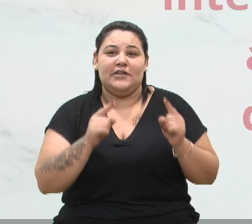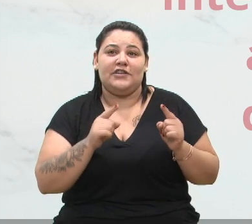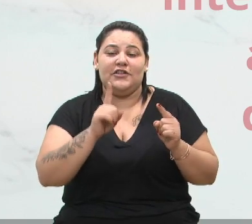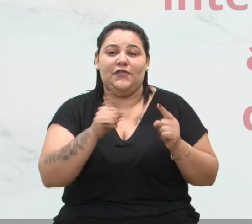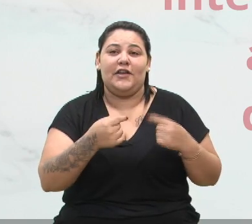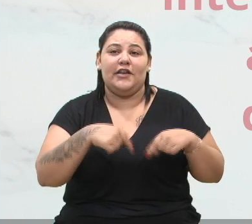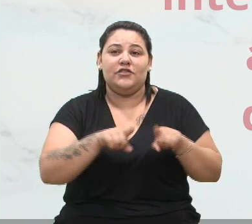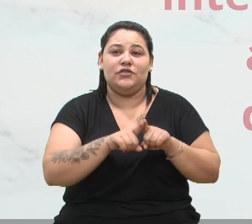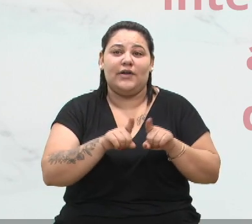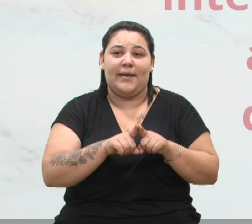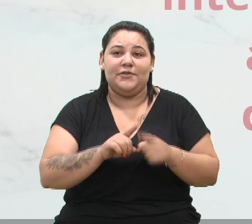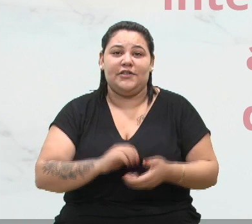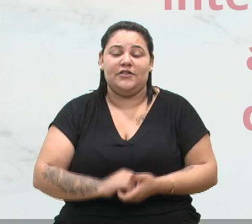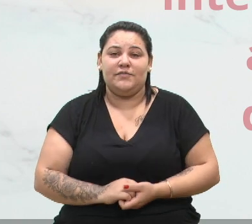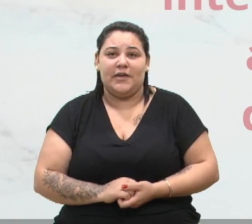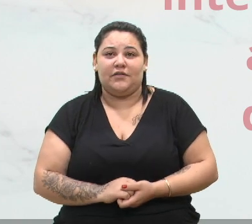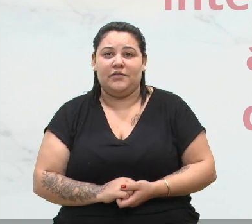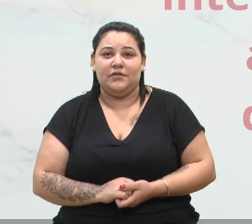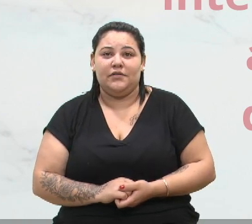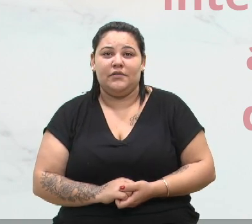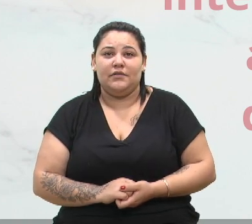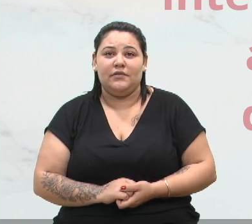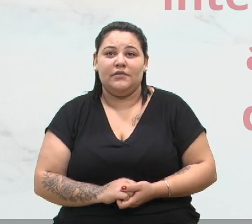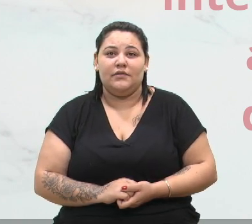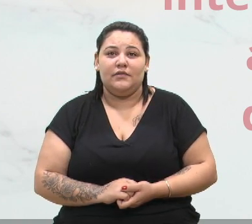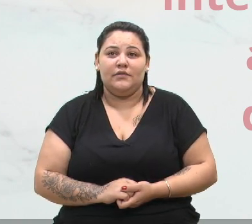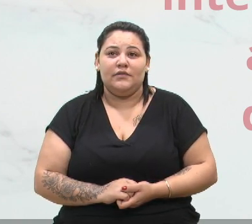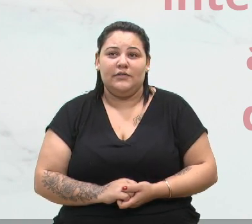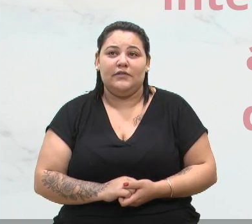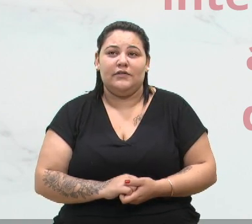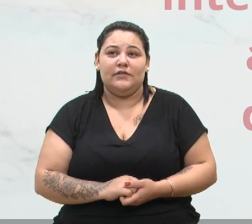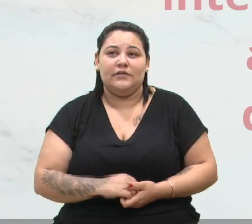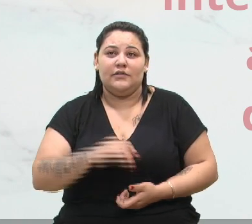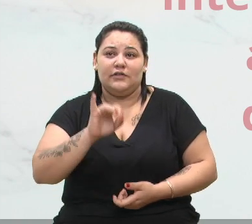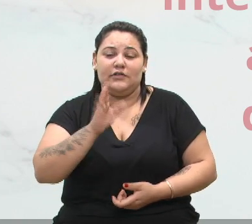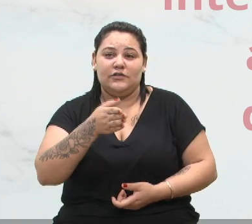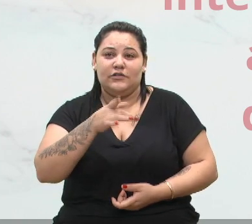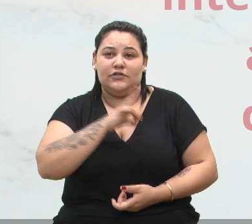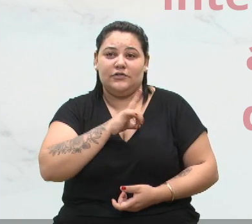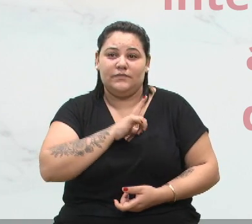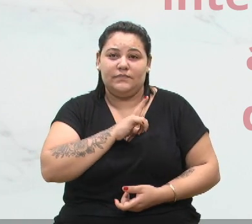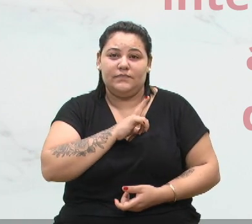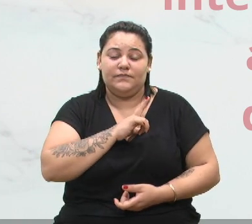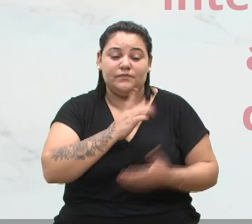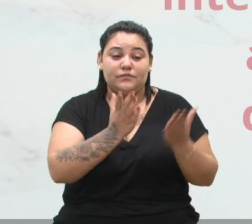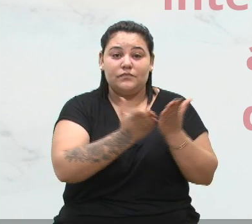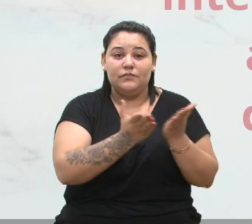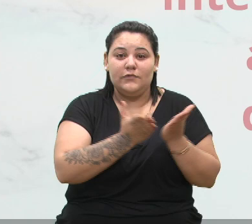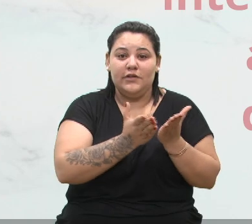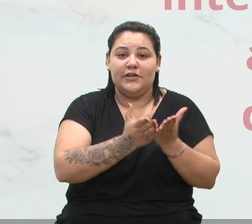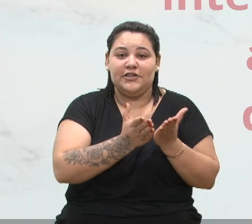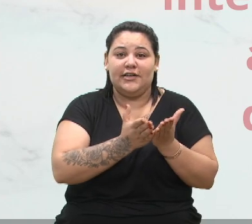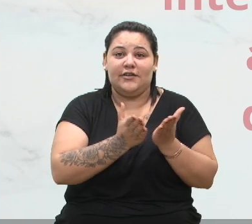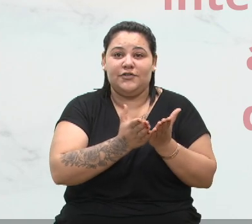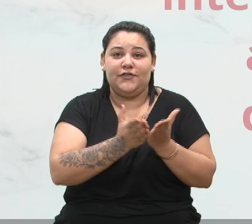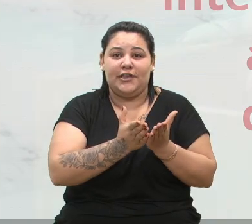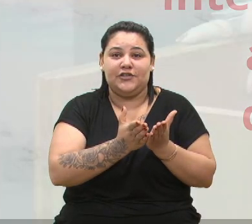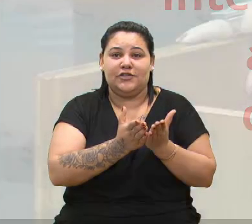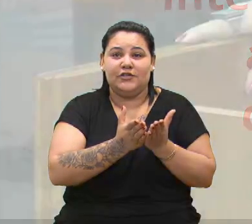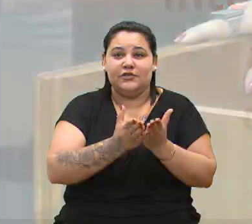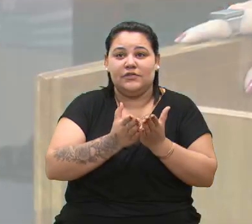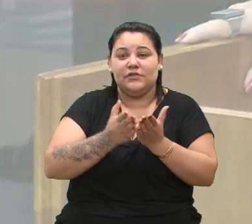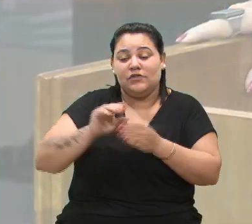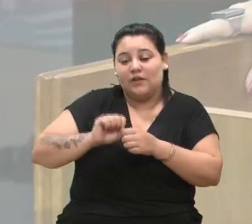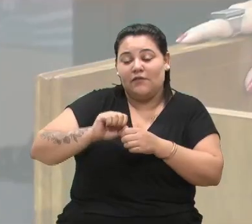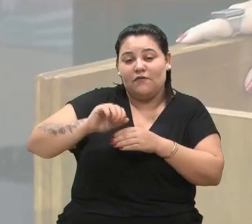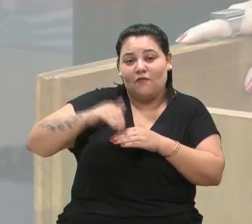aquele intercâmbio que muitos estudantes iam estudar no exterior, né?